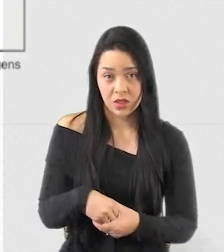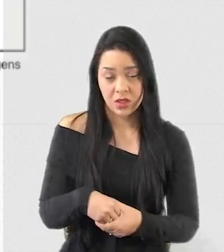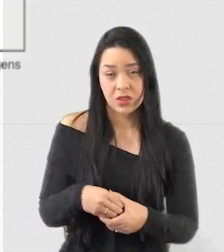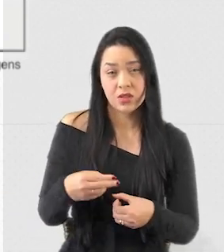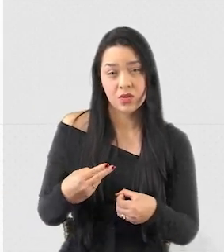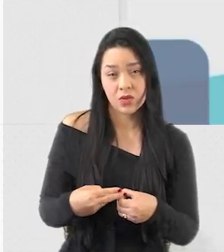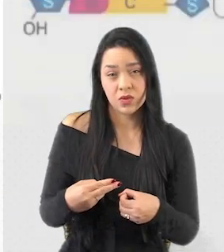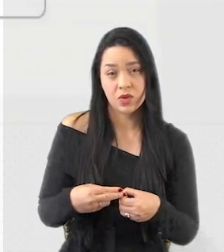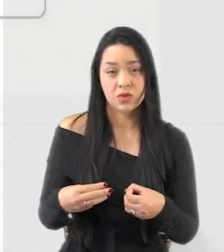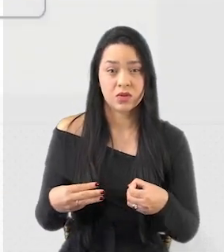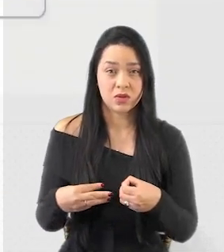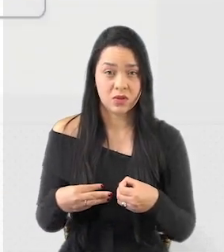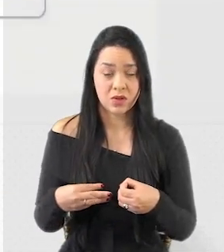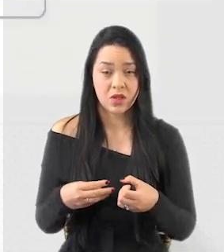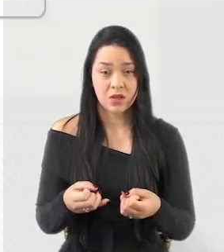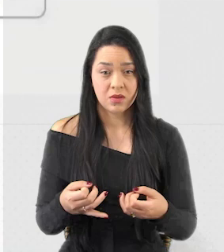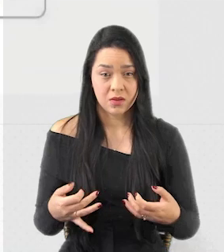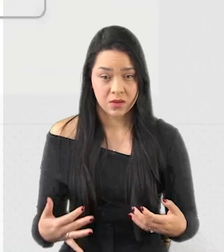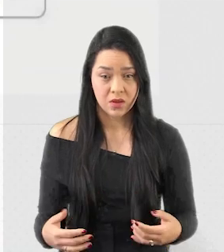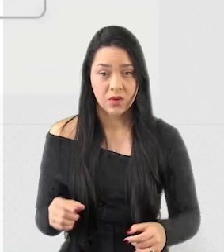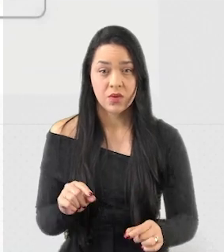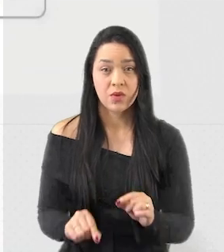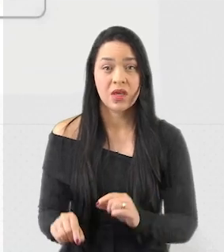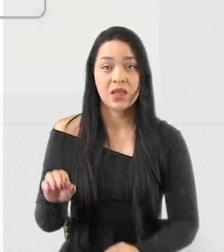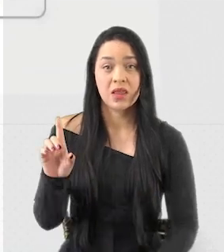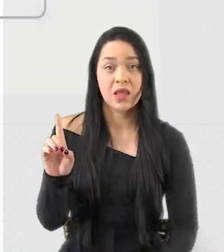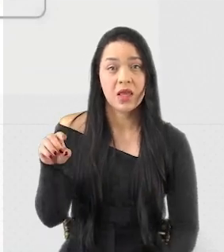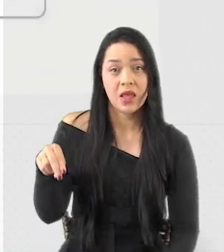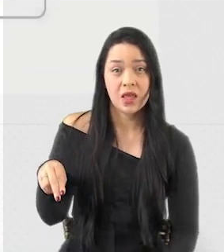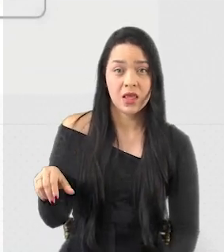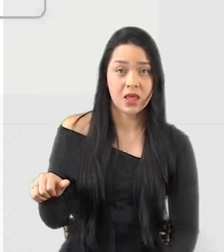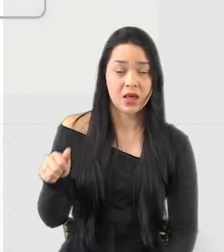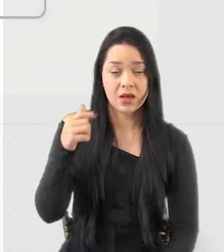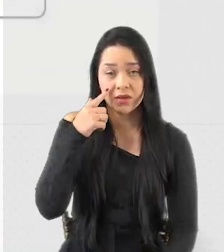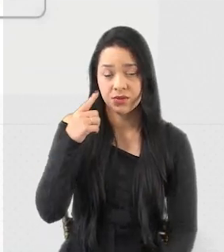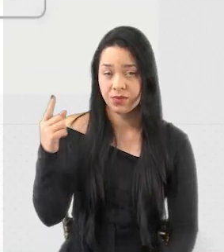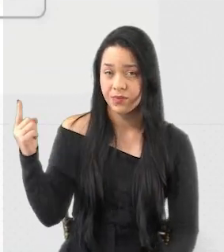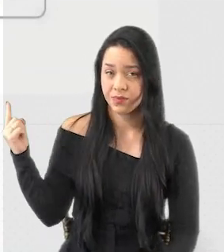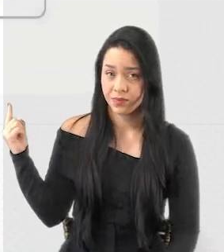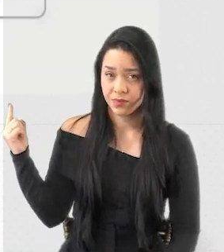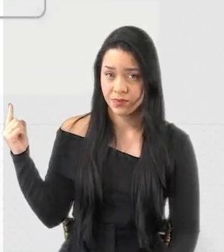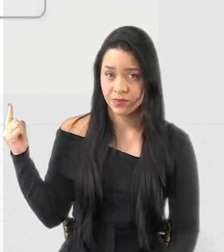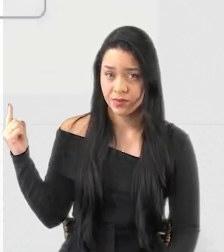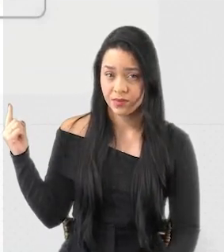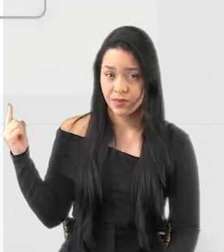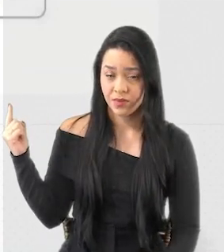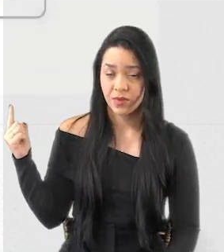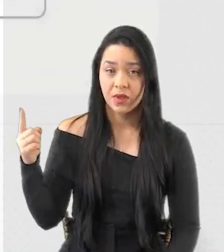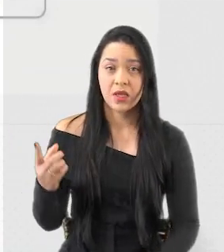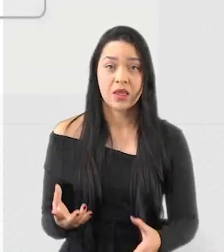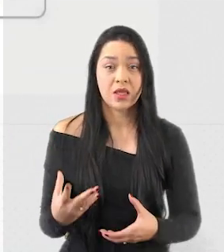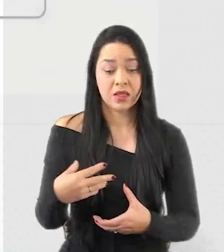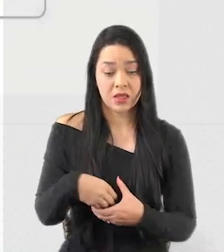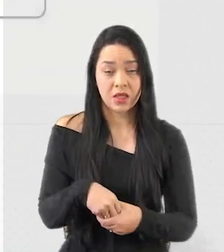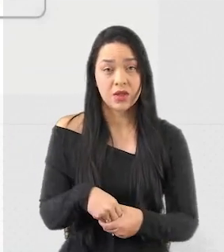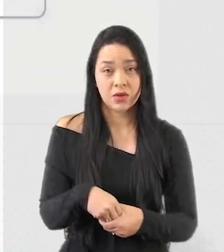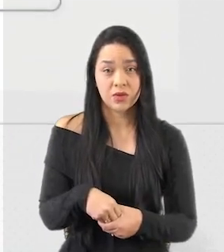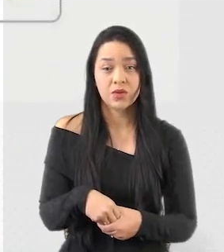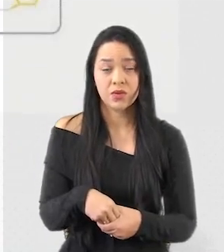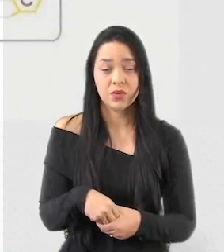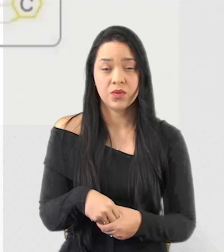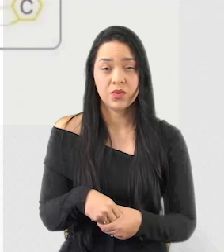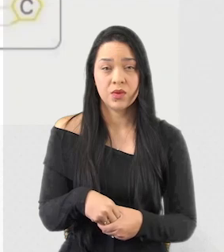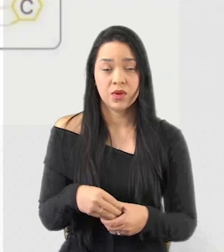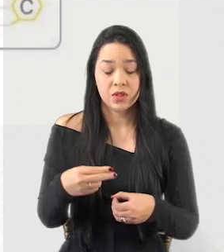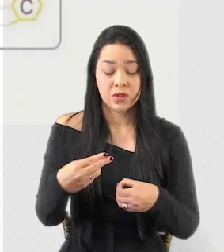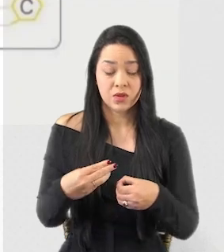celular. A gente vai falar de DNA, pessoal. O DNA, ele está dentro desse núcleo celular, como